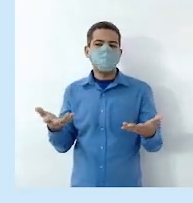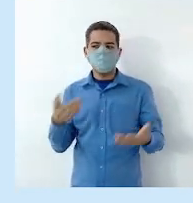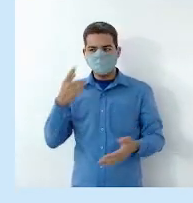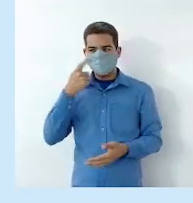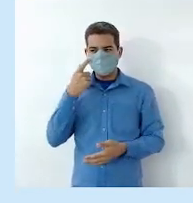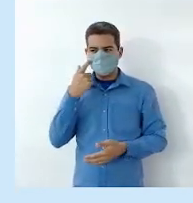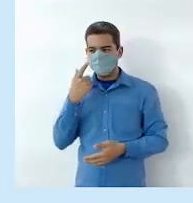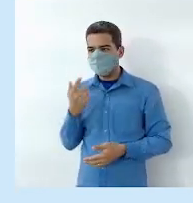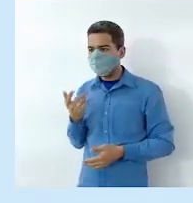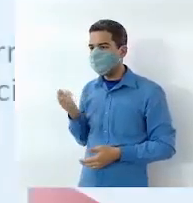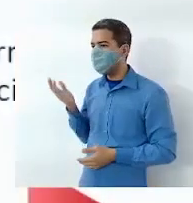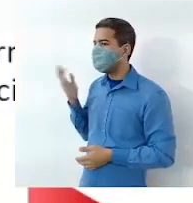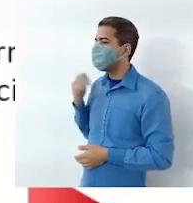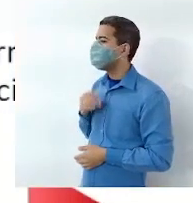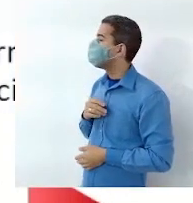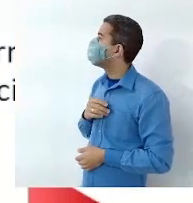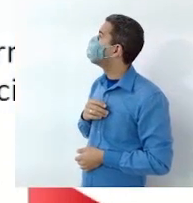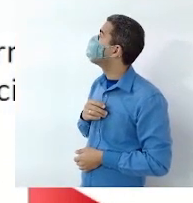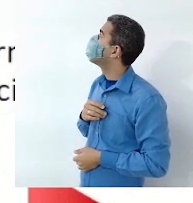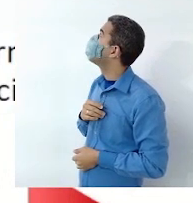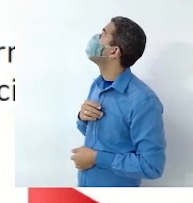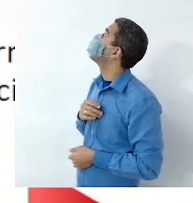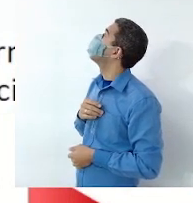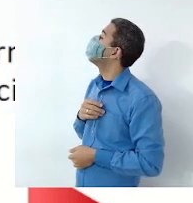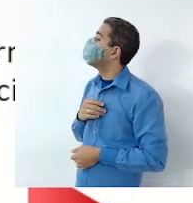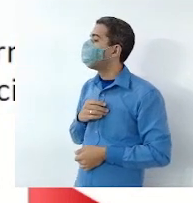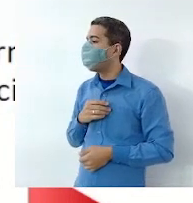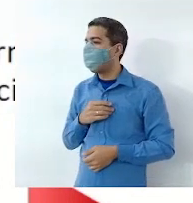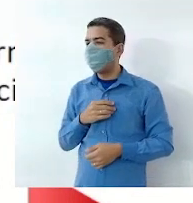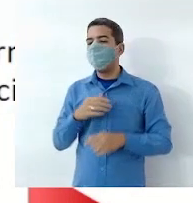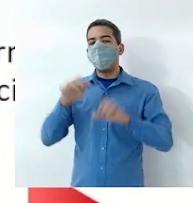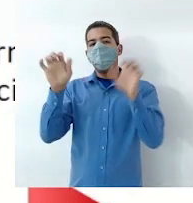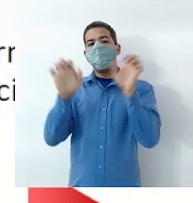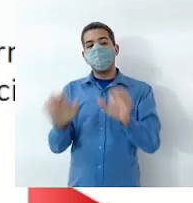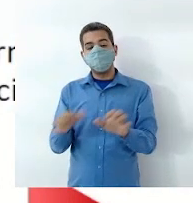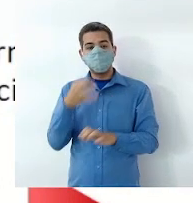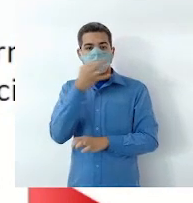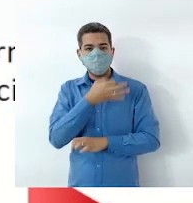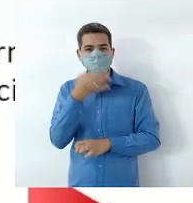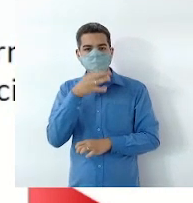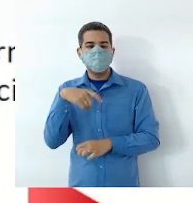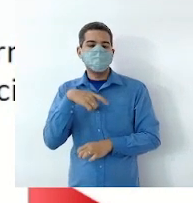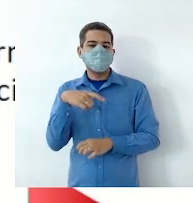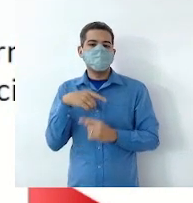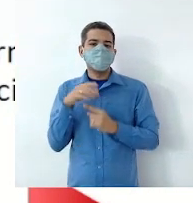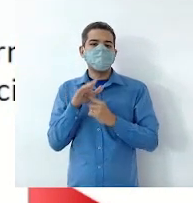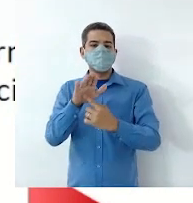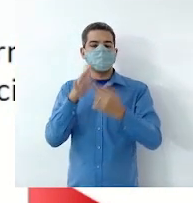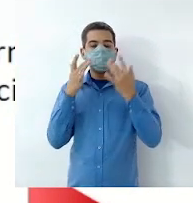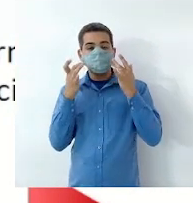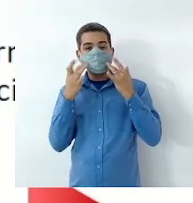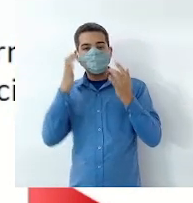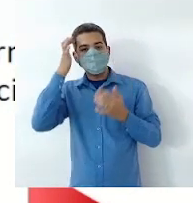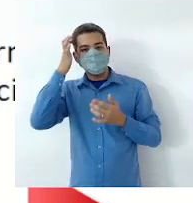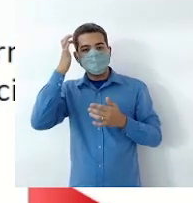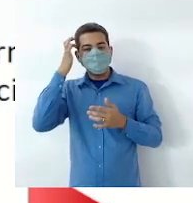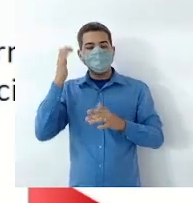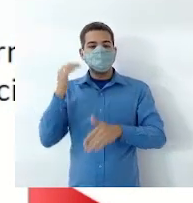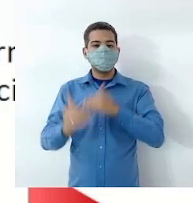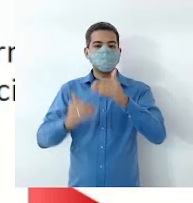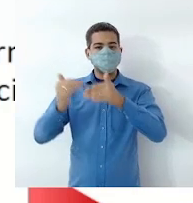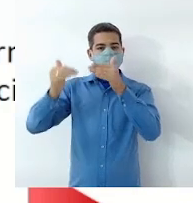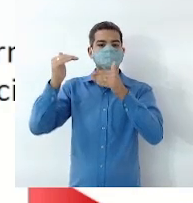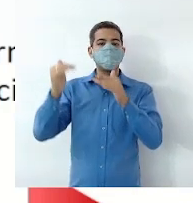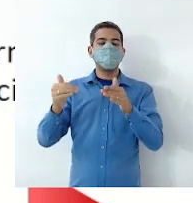Olha aqui para o slide de novo. A estrutura da narrativa ela é composta por apresentação,